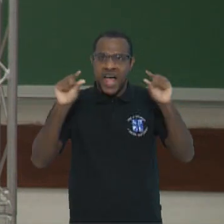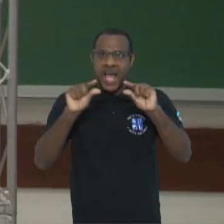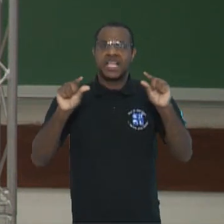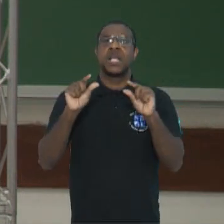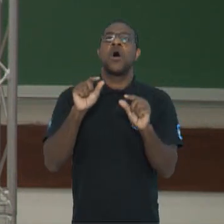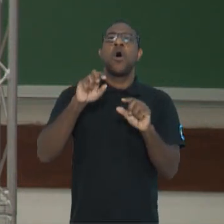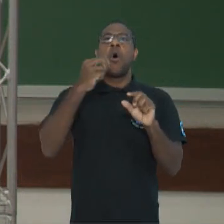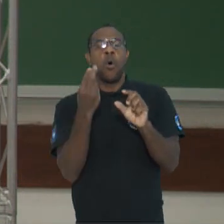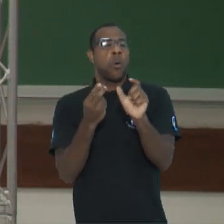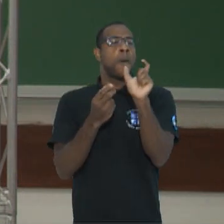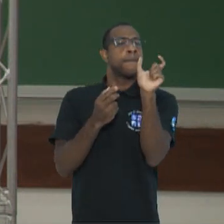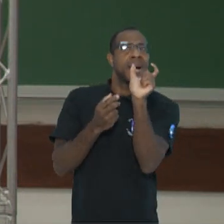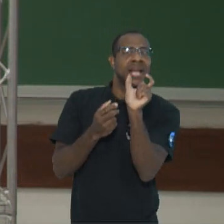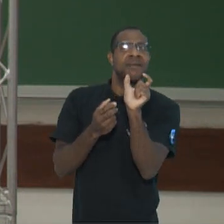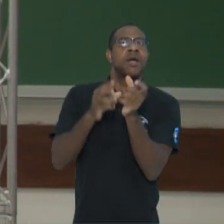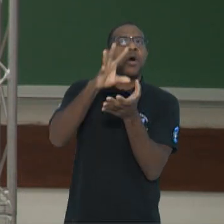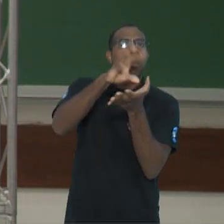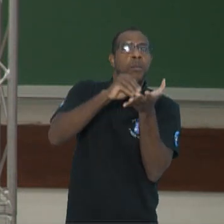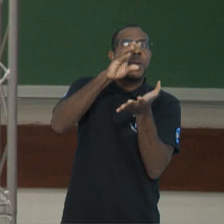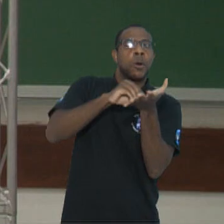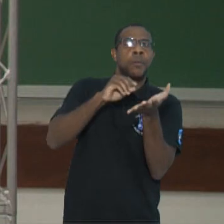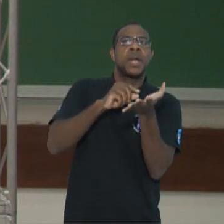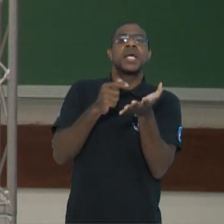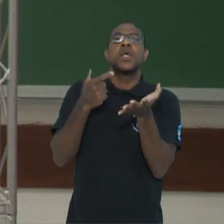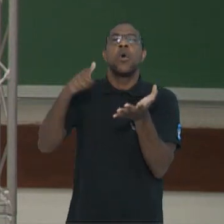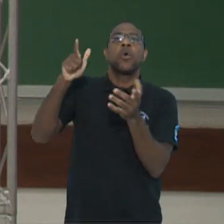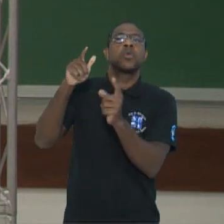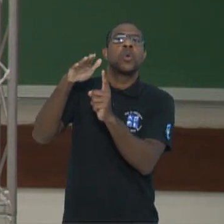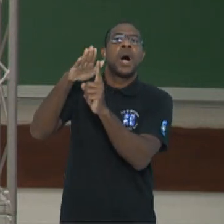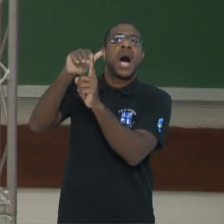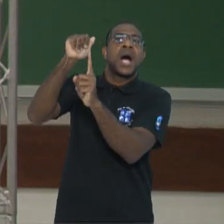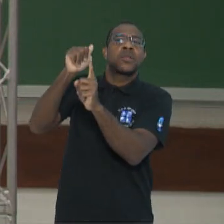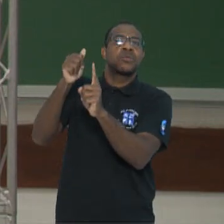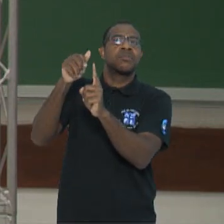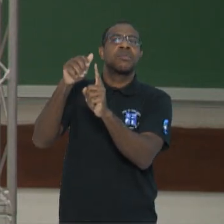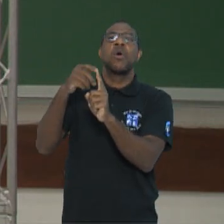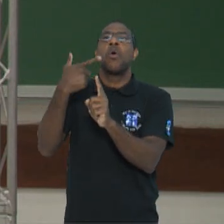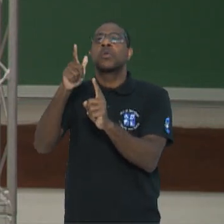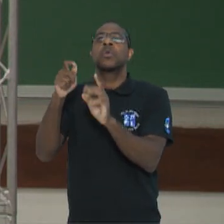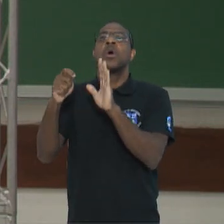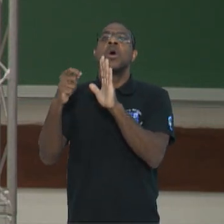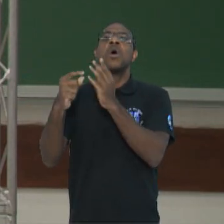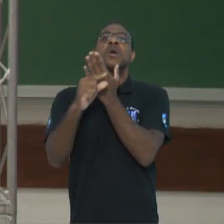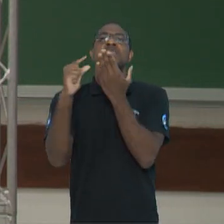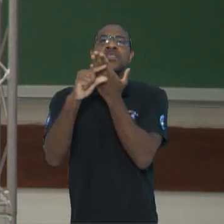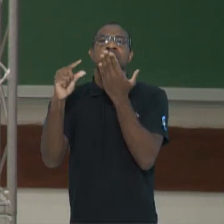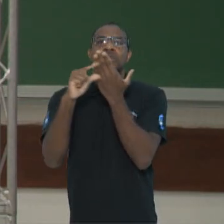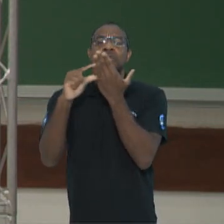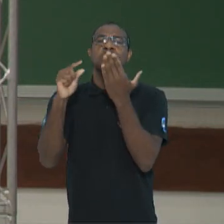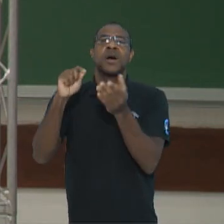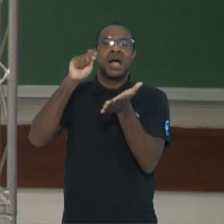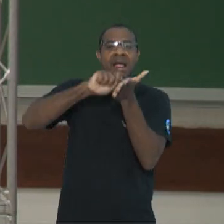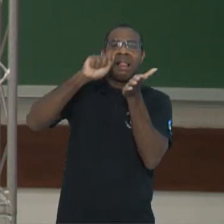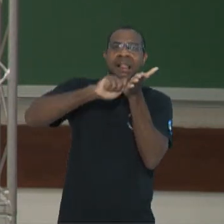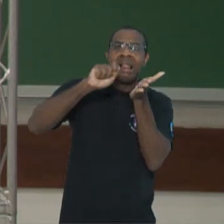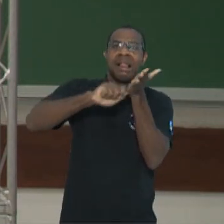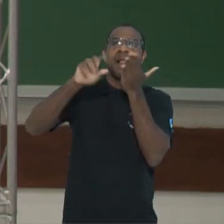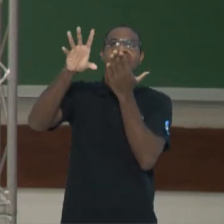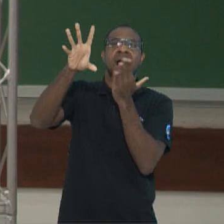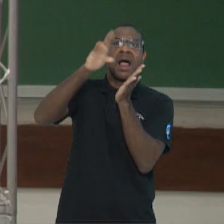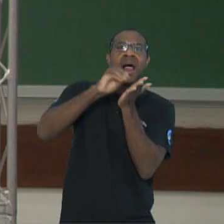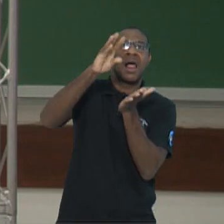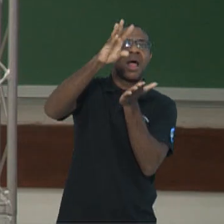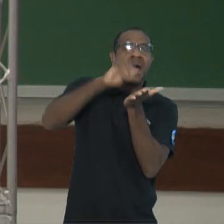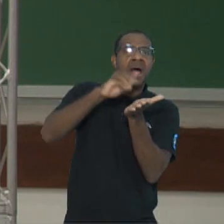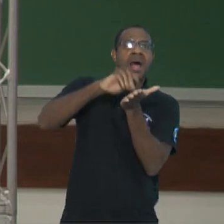que foi feito por alguém, que foi falado por alguém. Então, quando a gente faz uma citação, a gente sempre tem